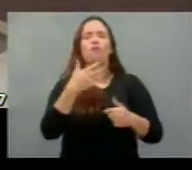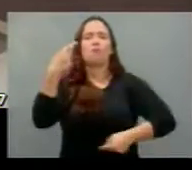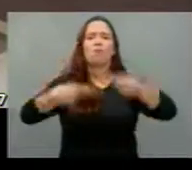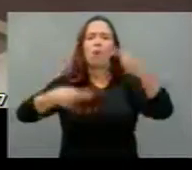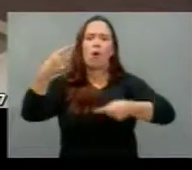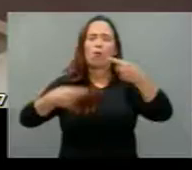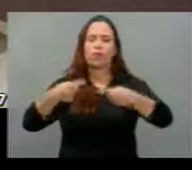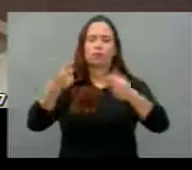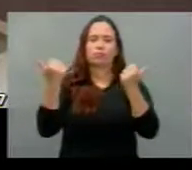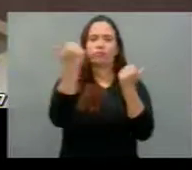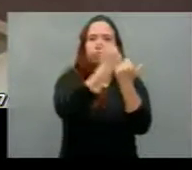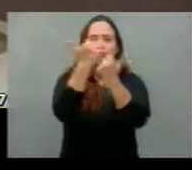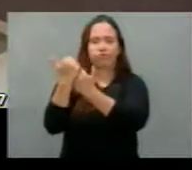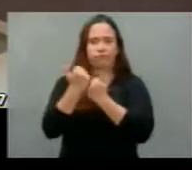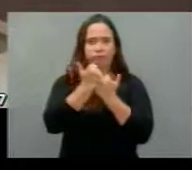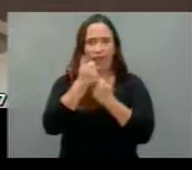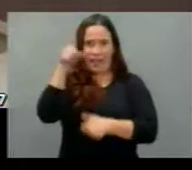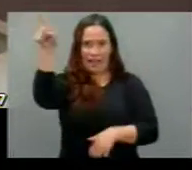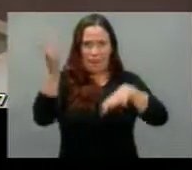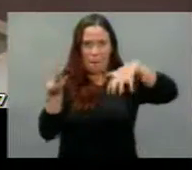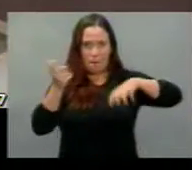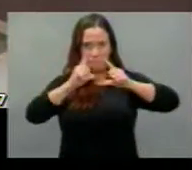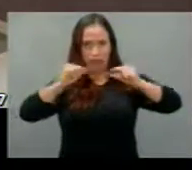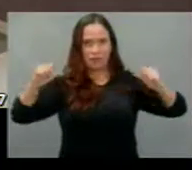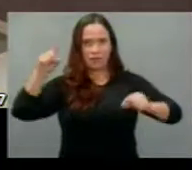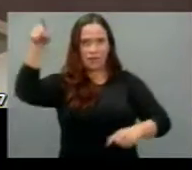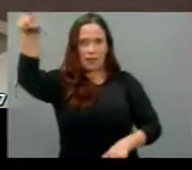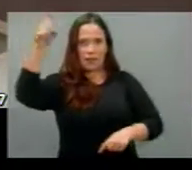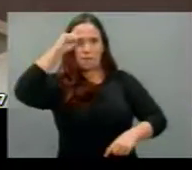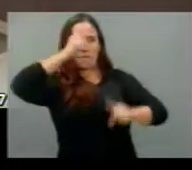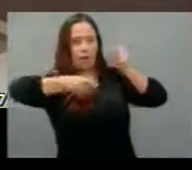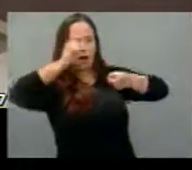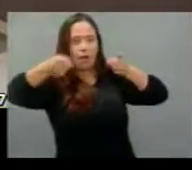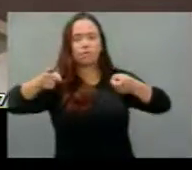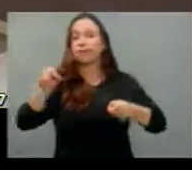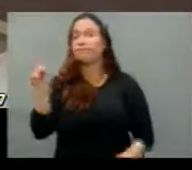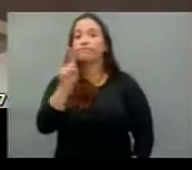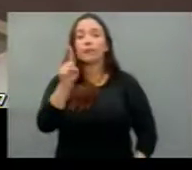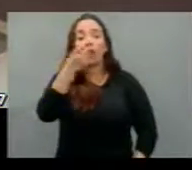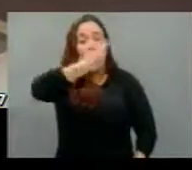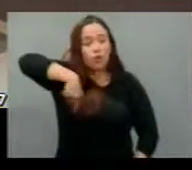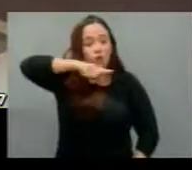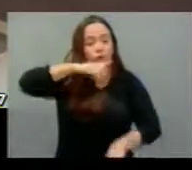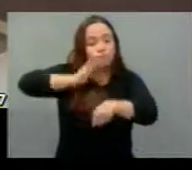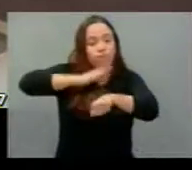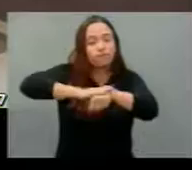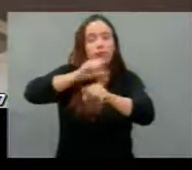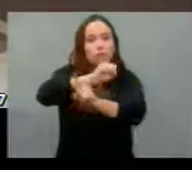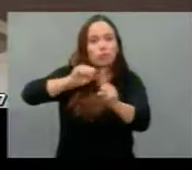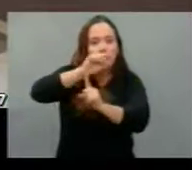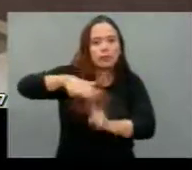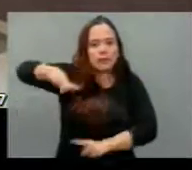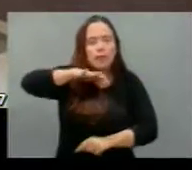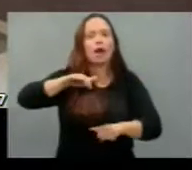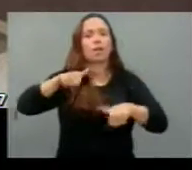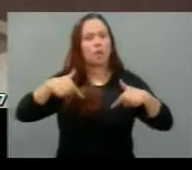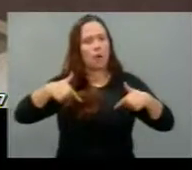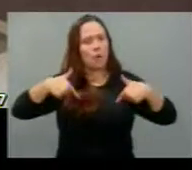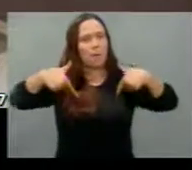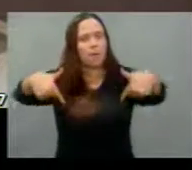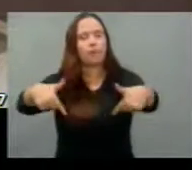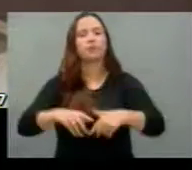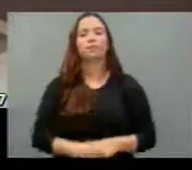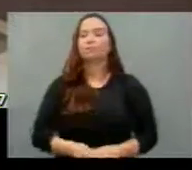o Planalto a mudar a planície, é sobretudo a planície, o povo organizado que pode mudar o Planalto. Eu ouço